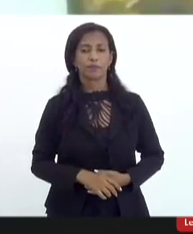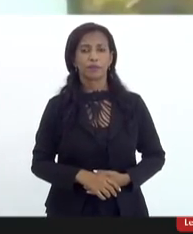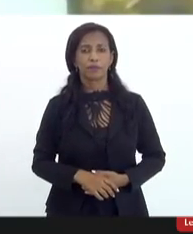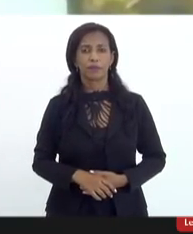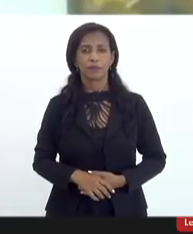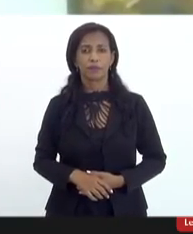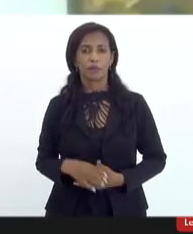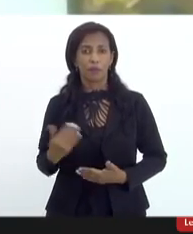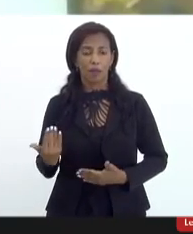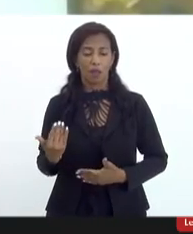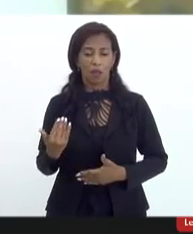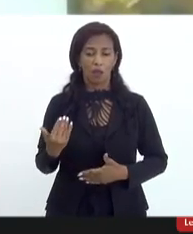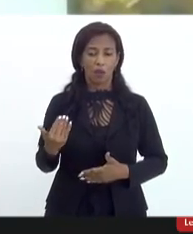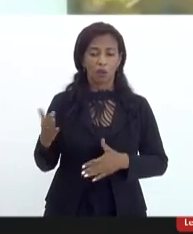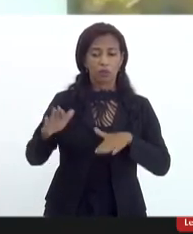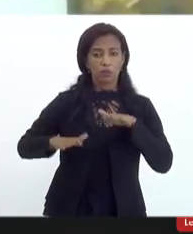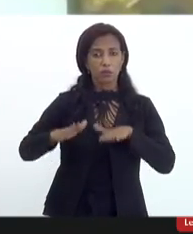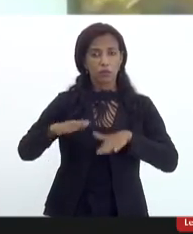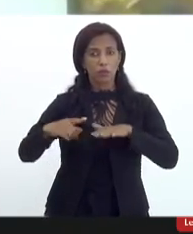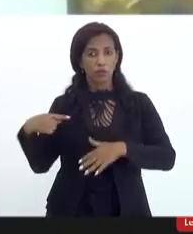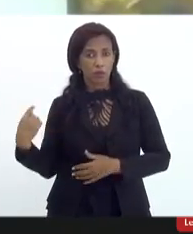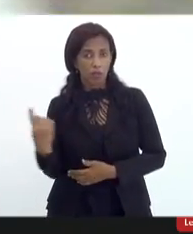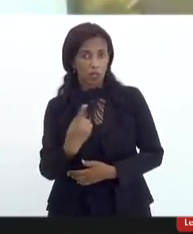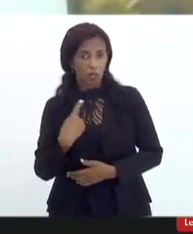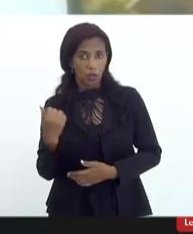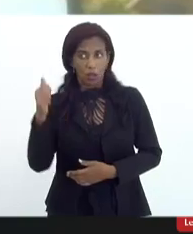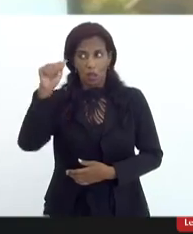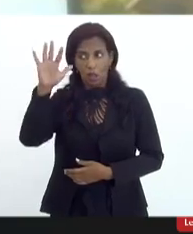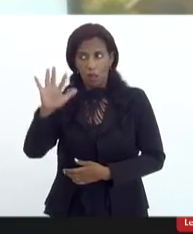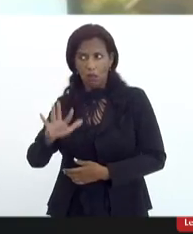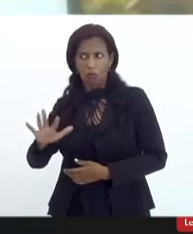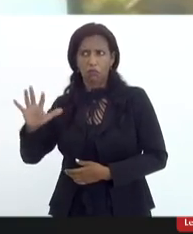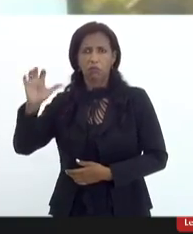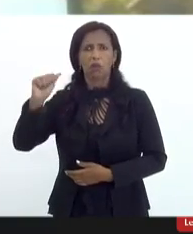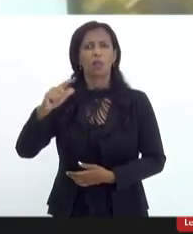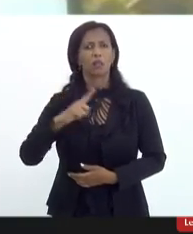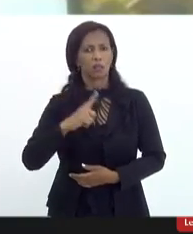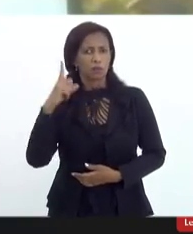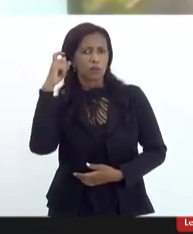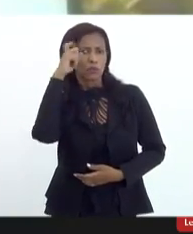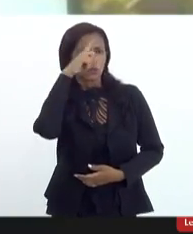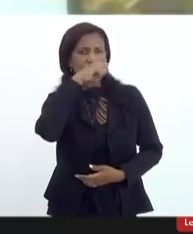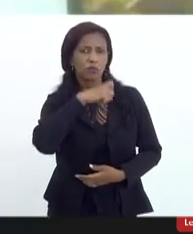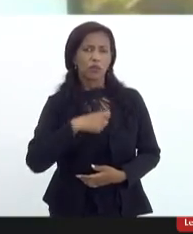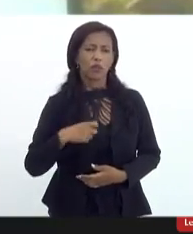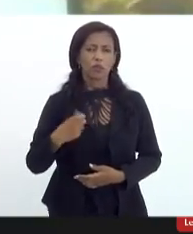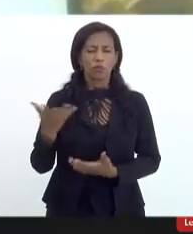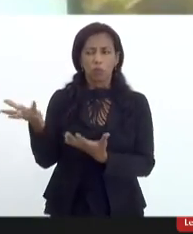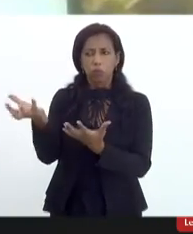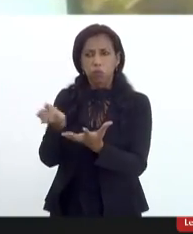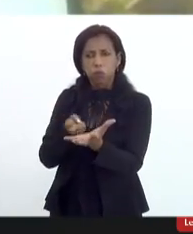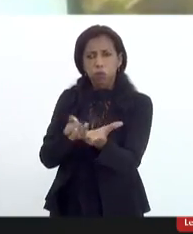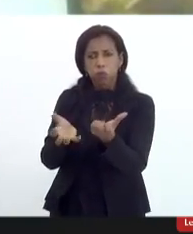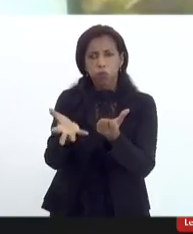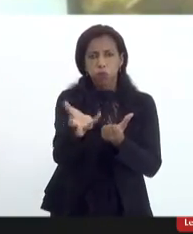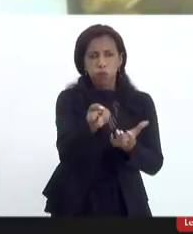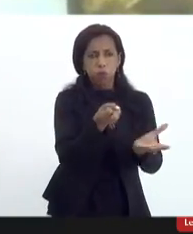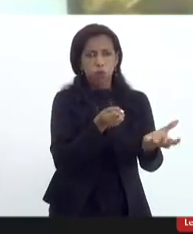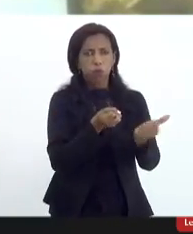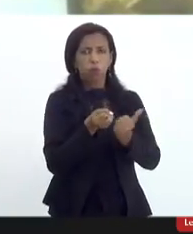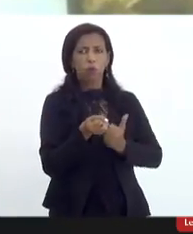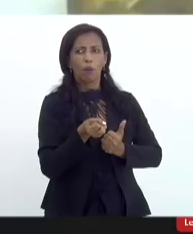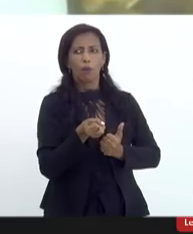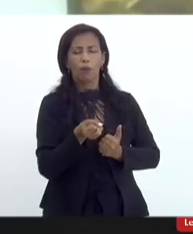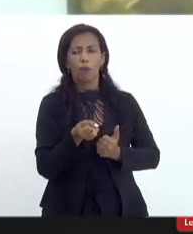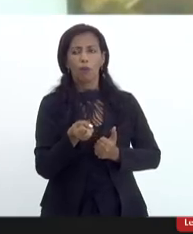Ao passo que nós, de matriz africana, temos muita dificuldade no acolhimento